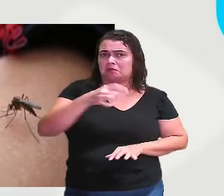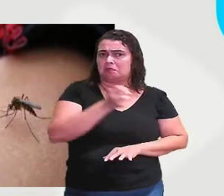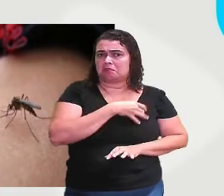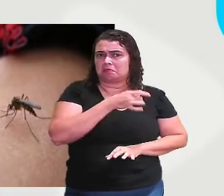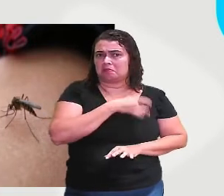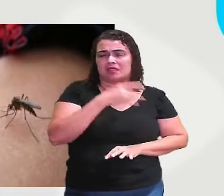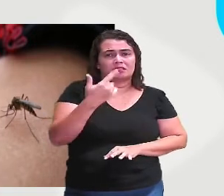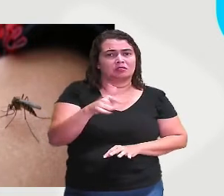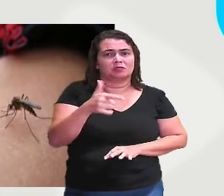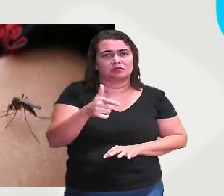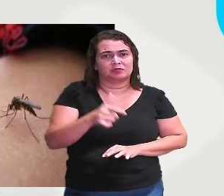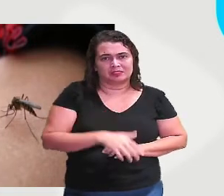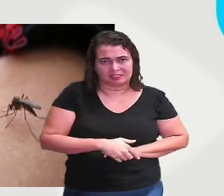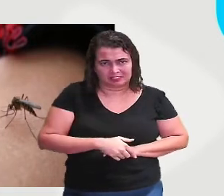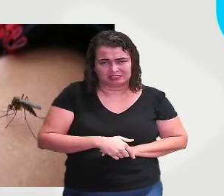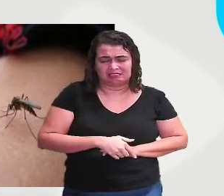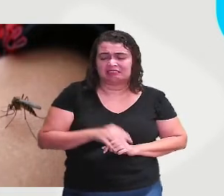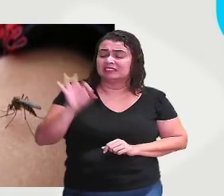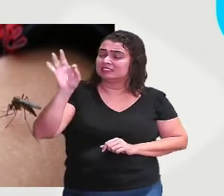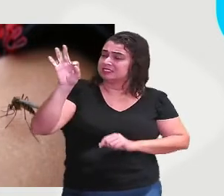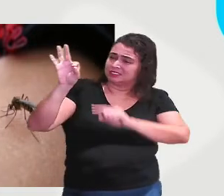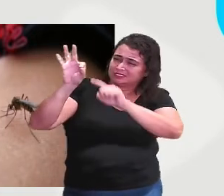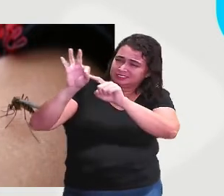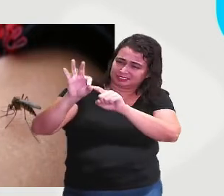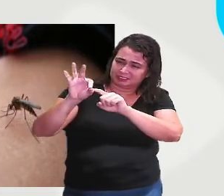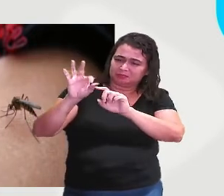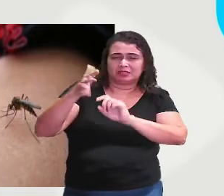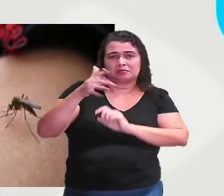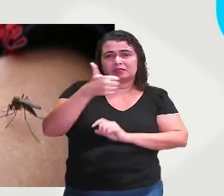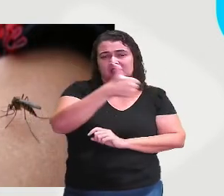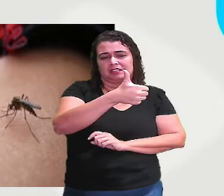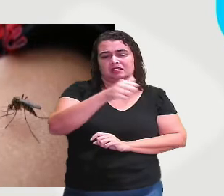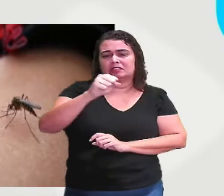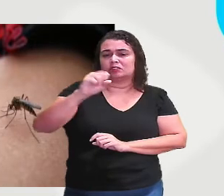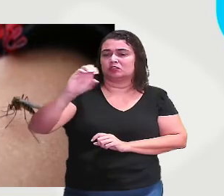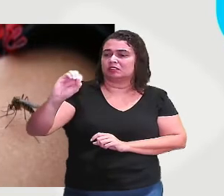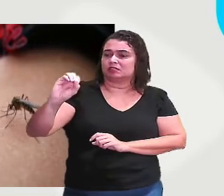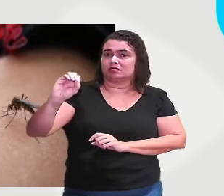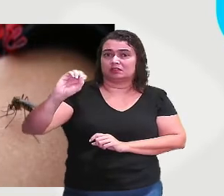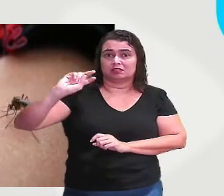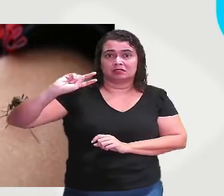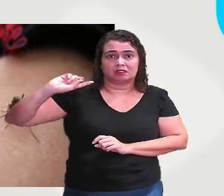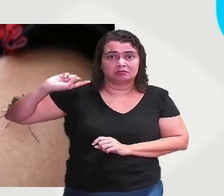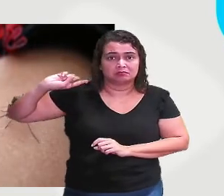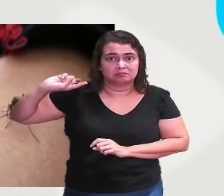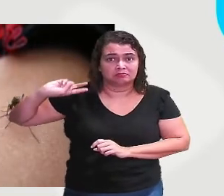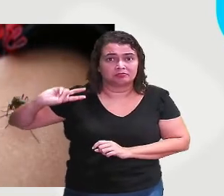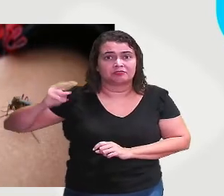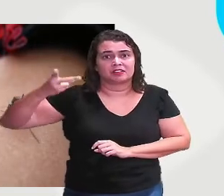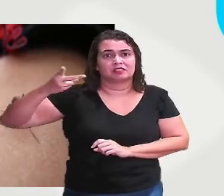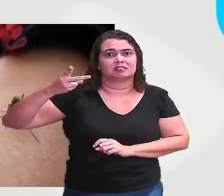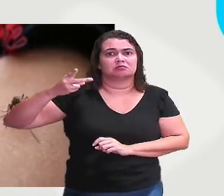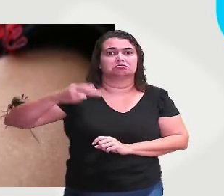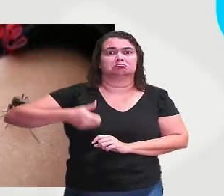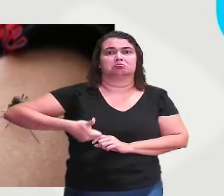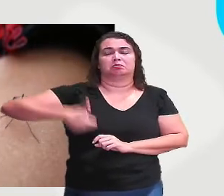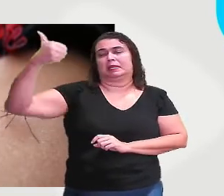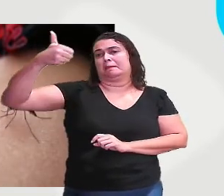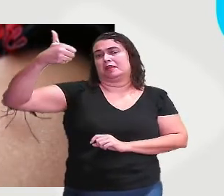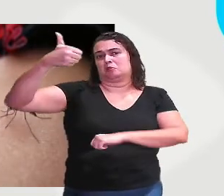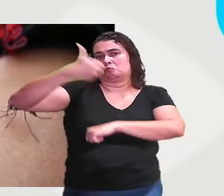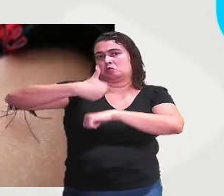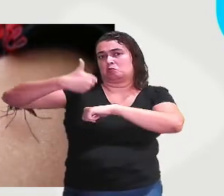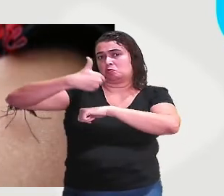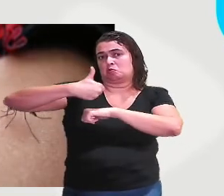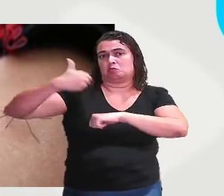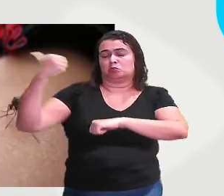mosquito, sim, o inseto é 180 vezes mais letal que cobras, e aqui citando cobras